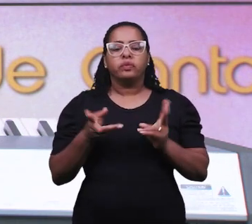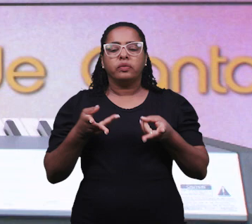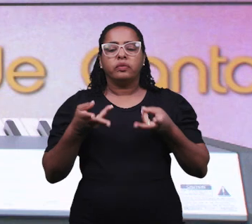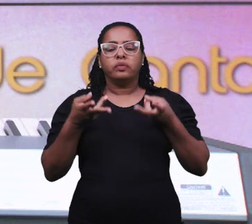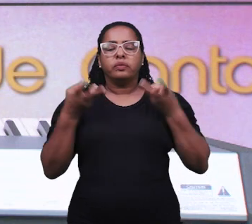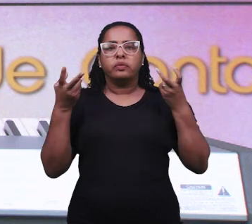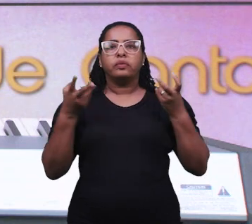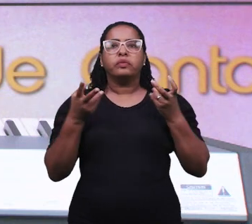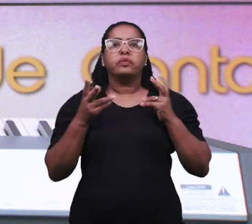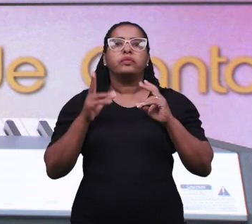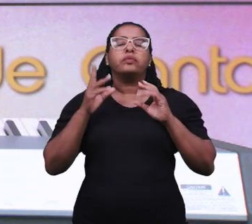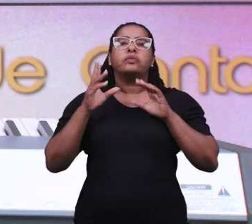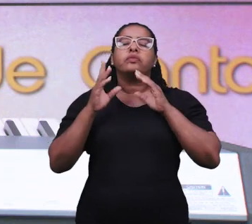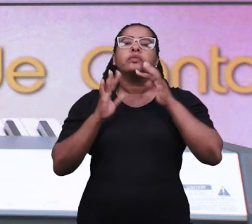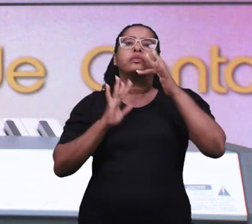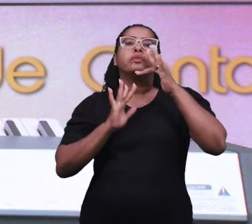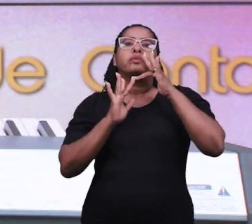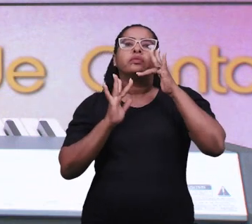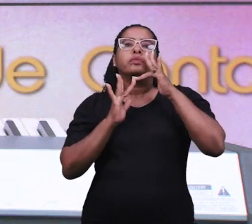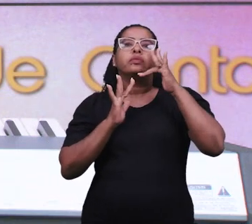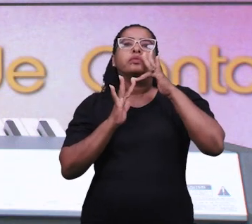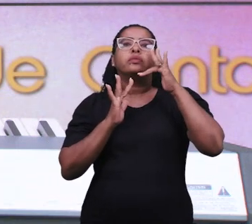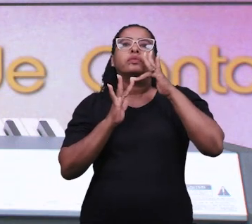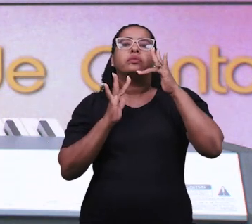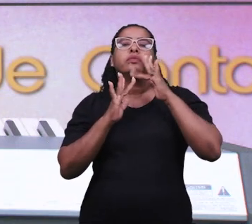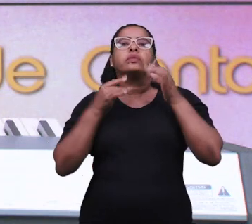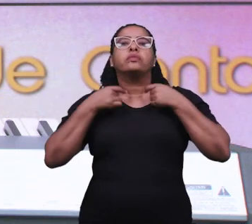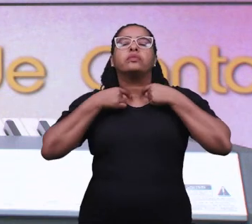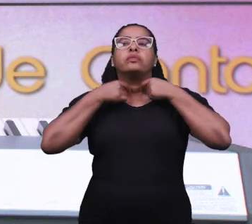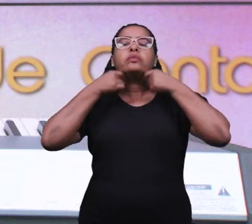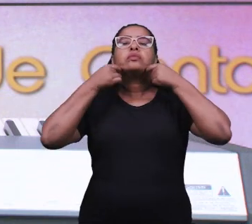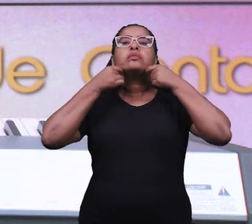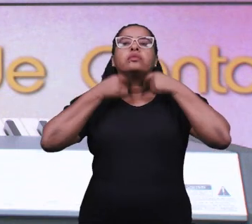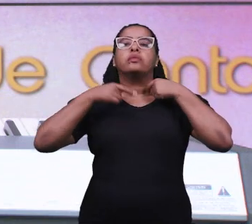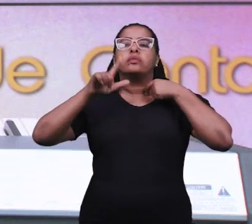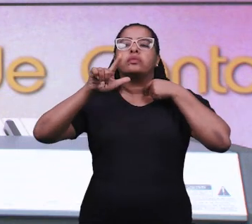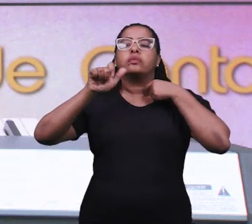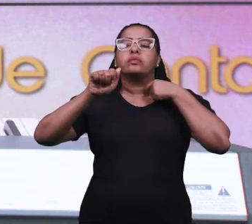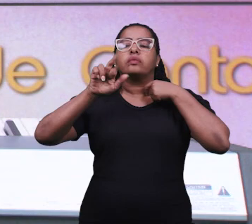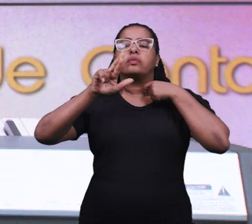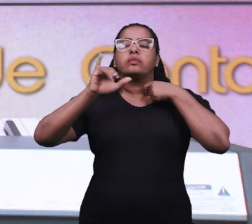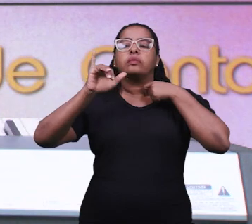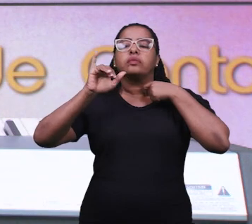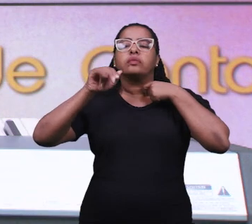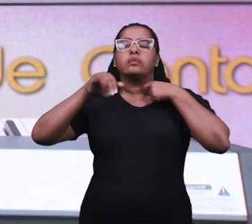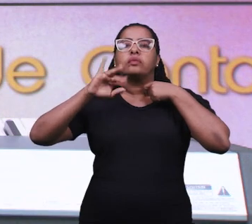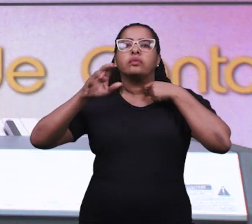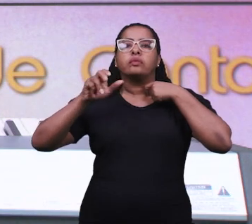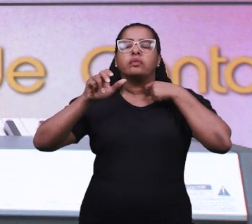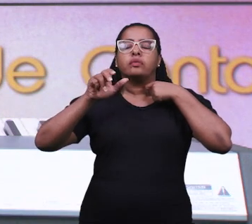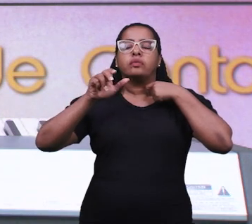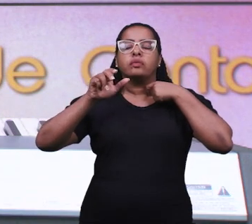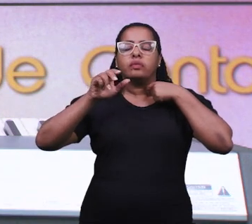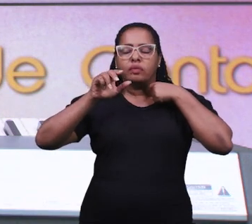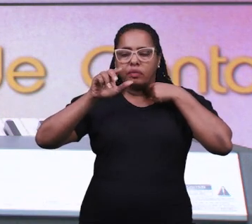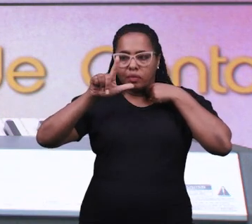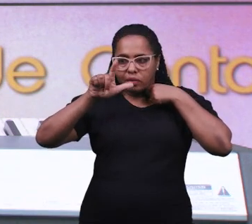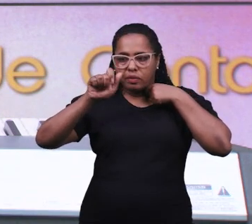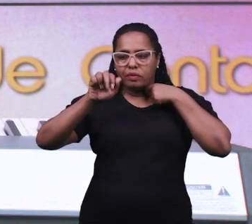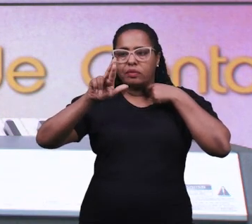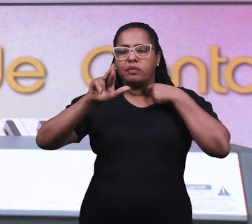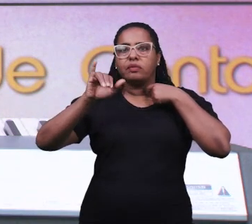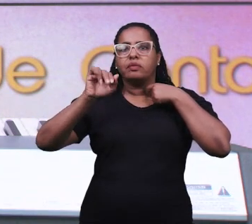percebendo o contato da língua com a estrutura laríngea. Aqui nós vamos perceber que